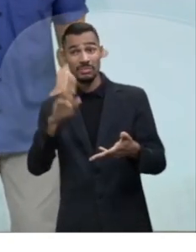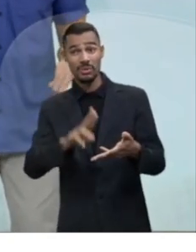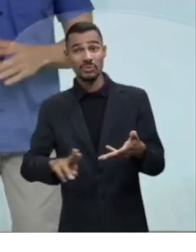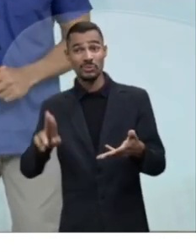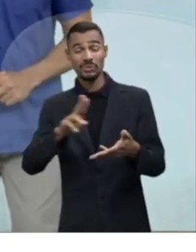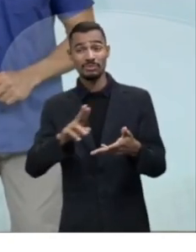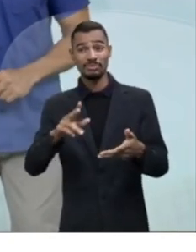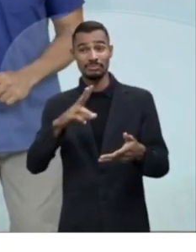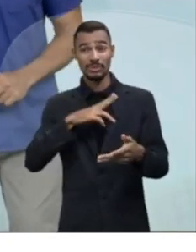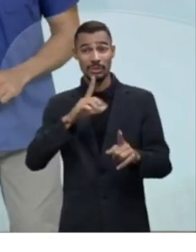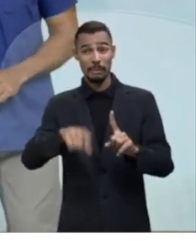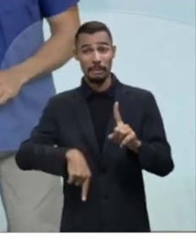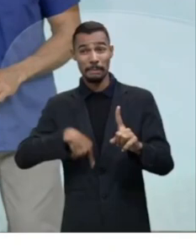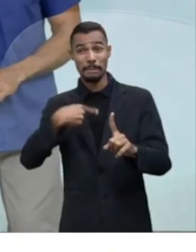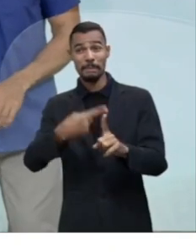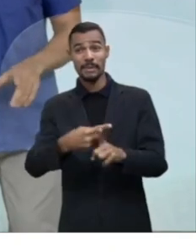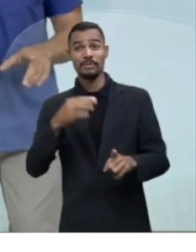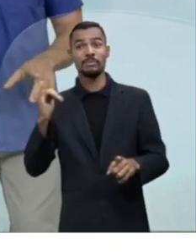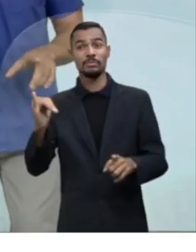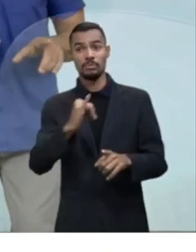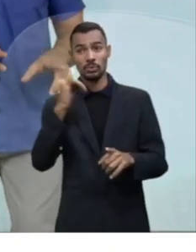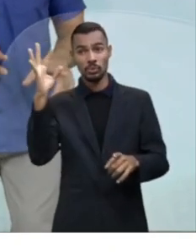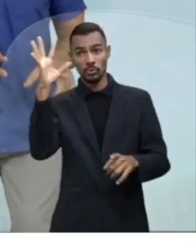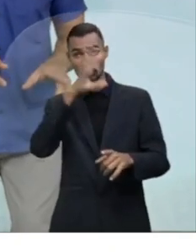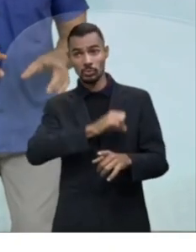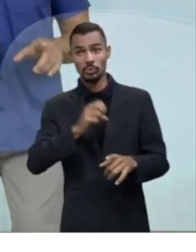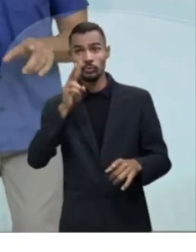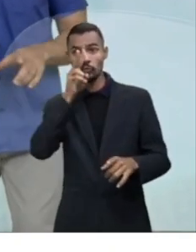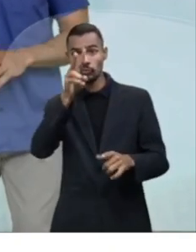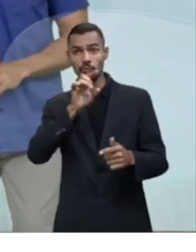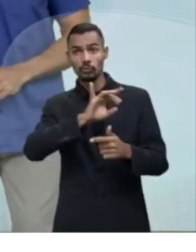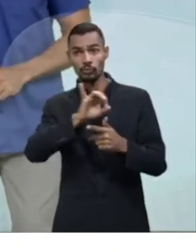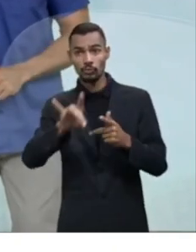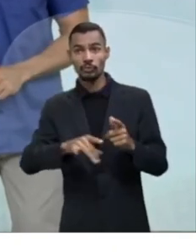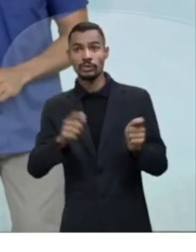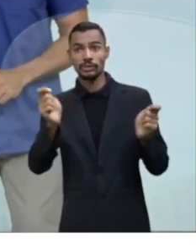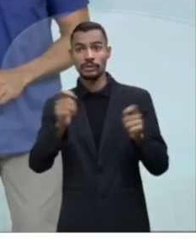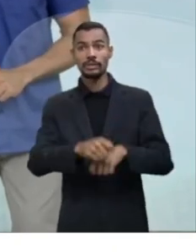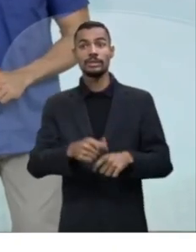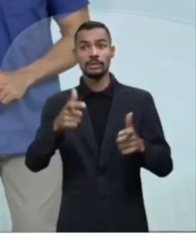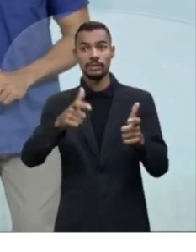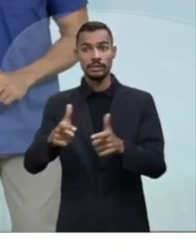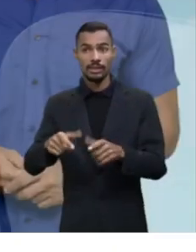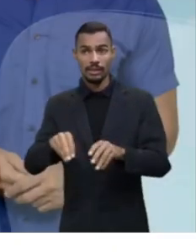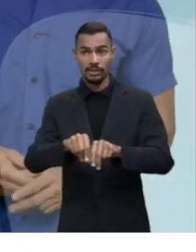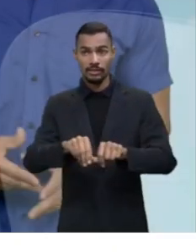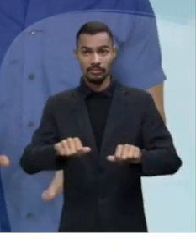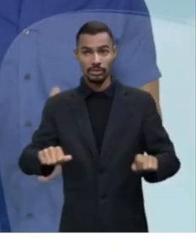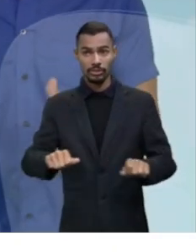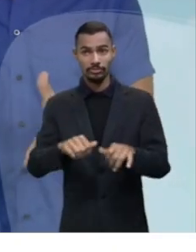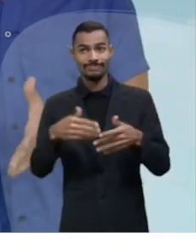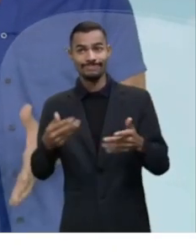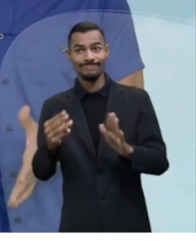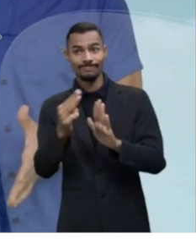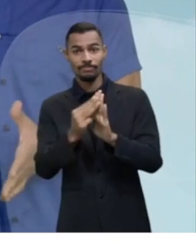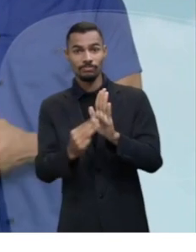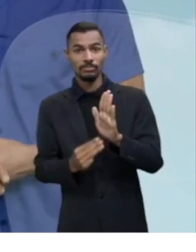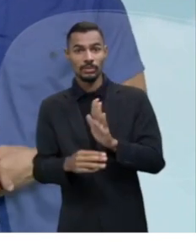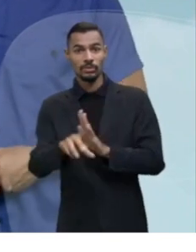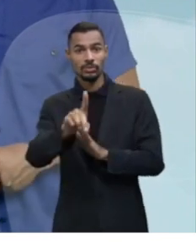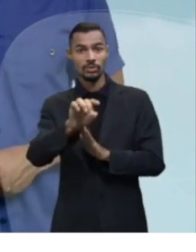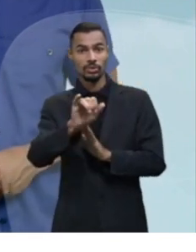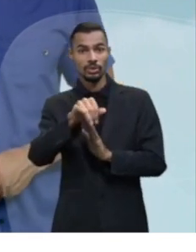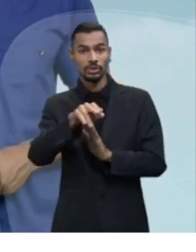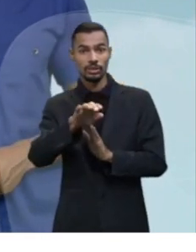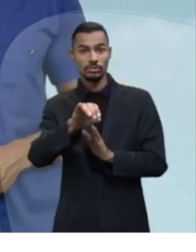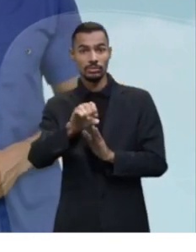mais restrito, são importantes para entender a relação de forças que incidem sobre o maciço de solo. Já os métodos dinâmicos